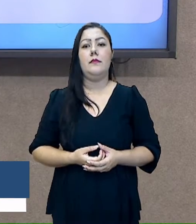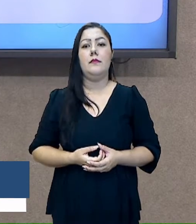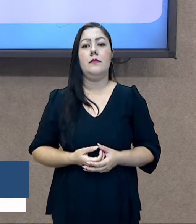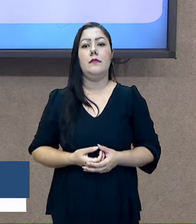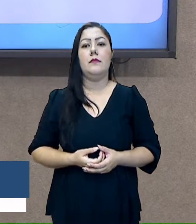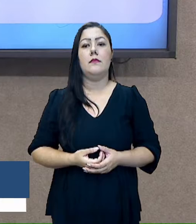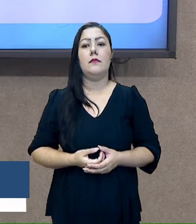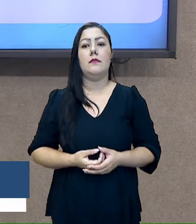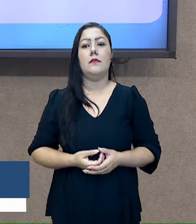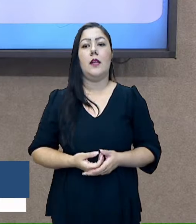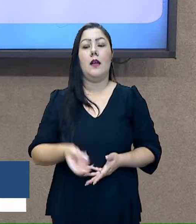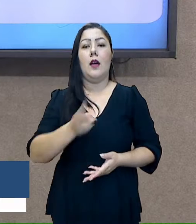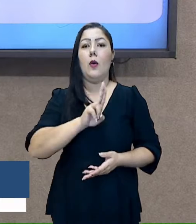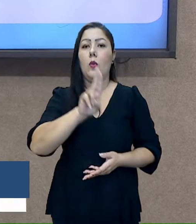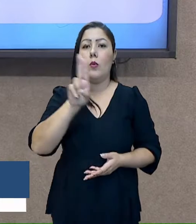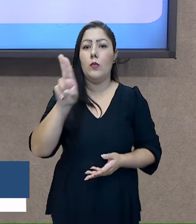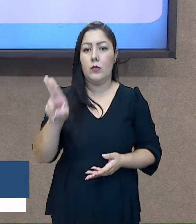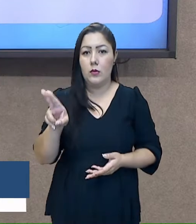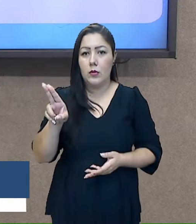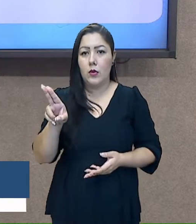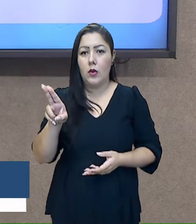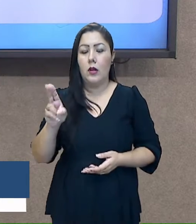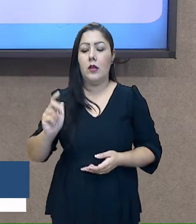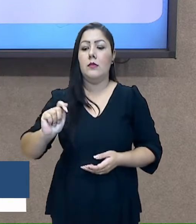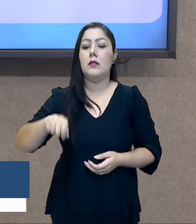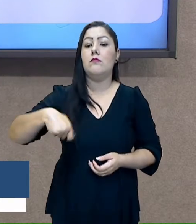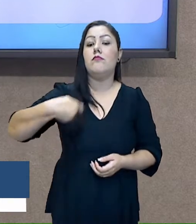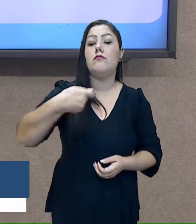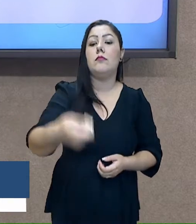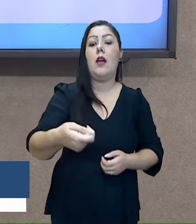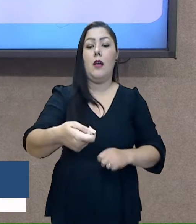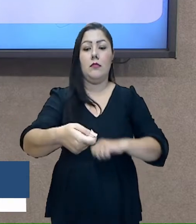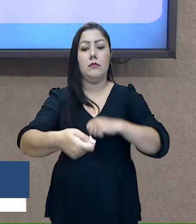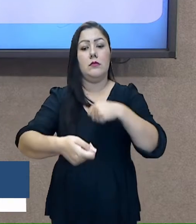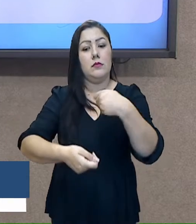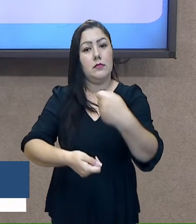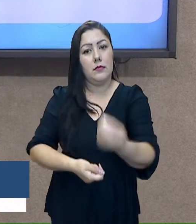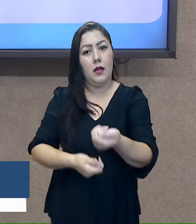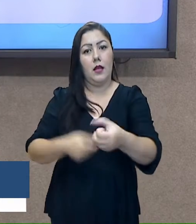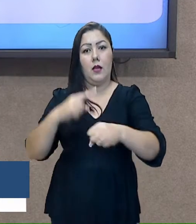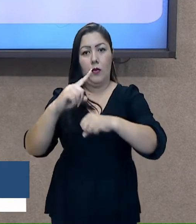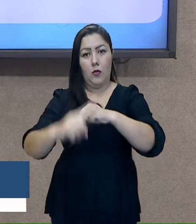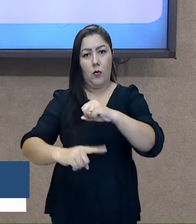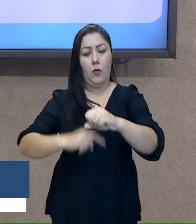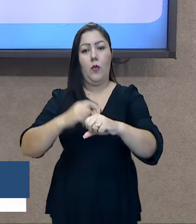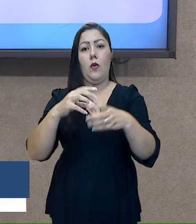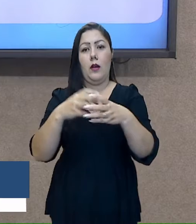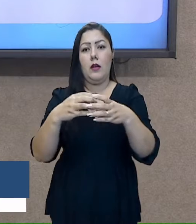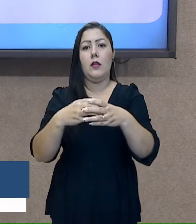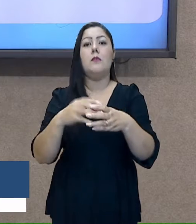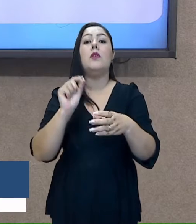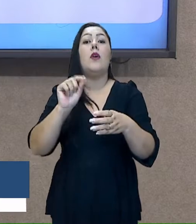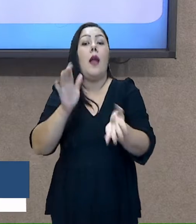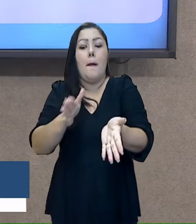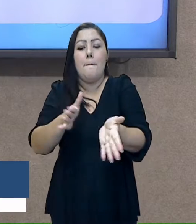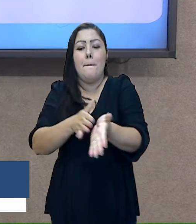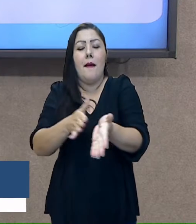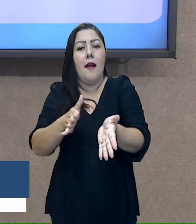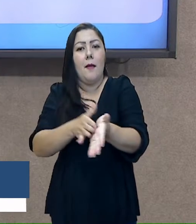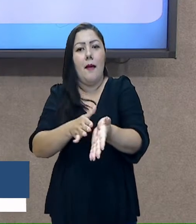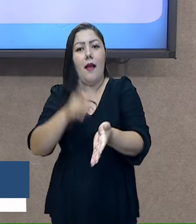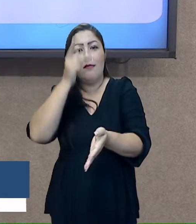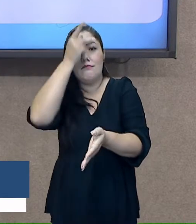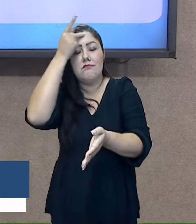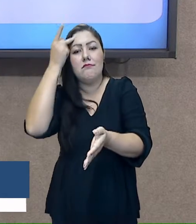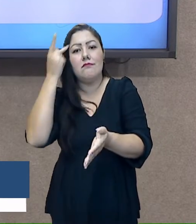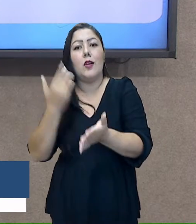nome atribuído ao elemento químico é em homenagem a algum cientista ou